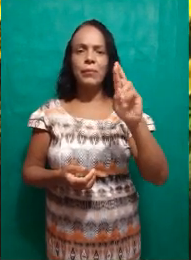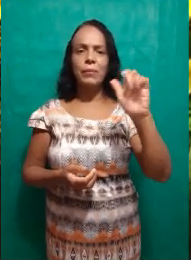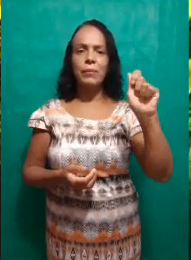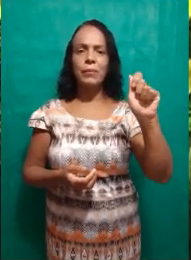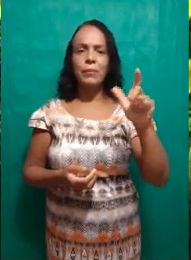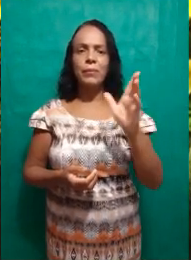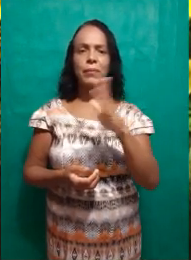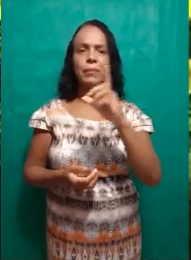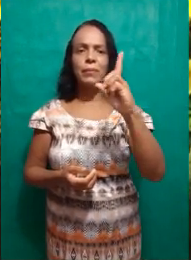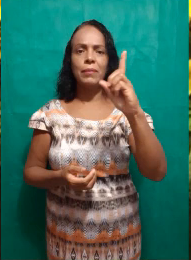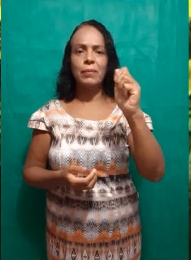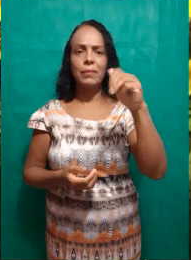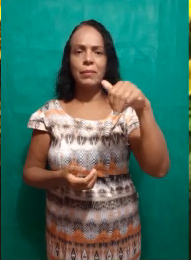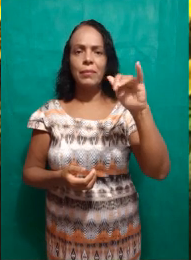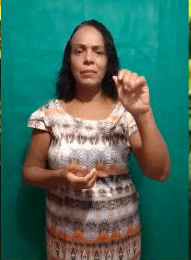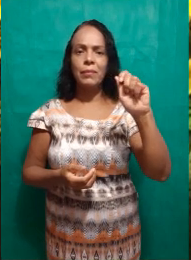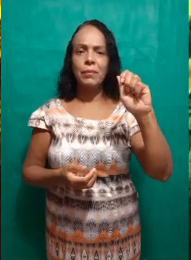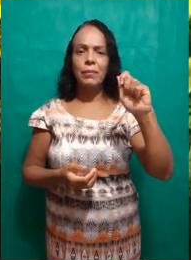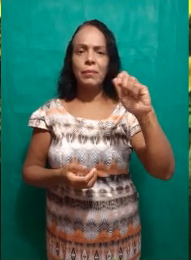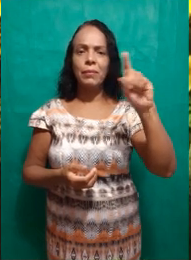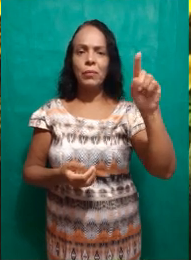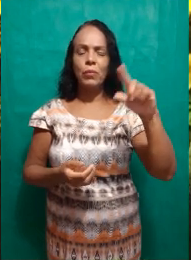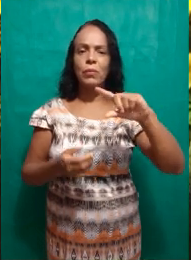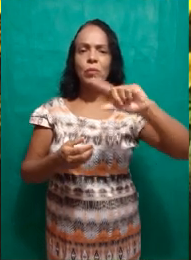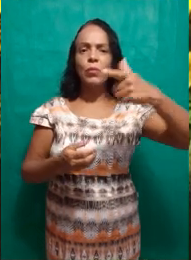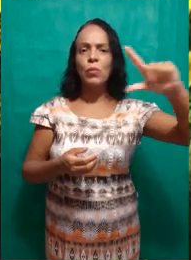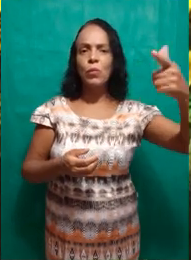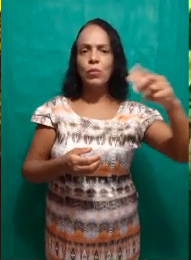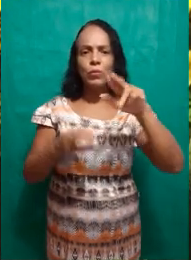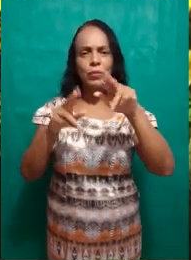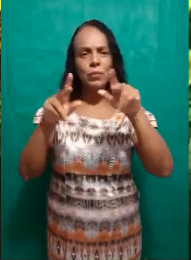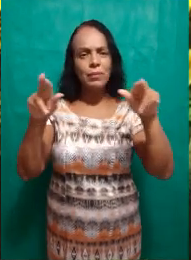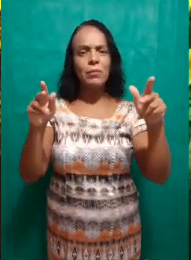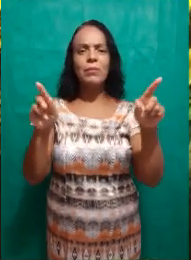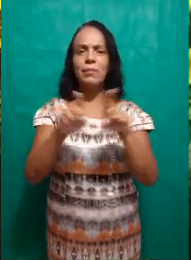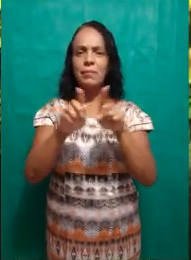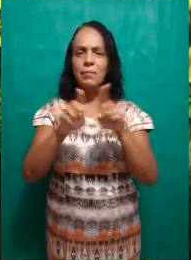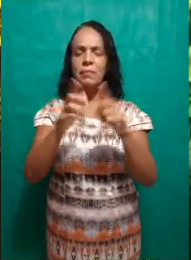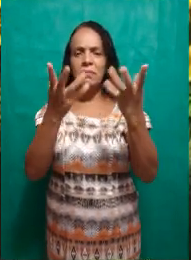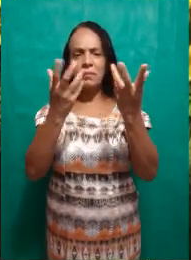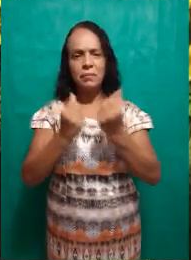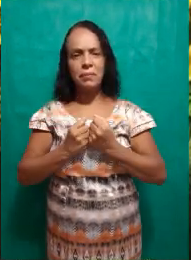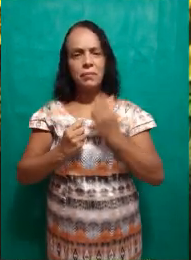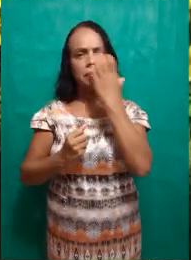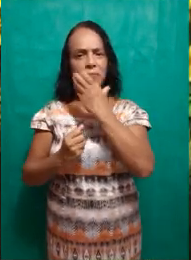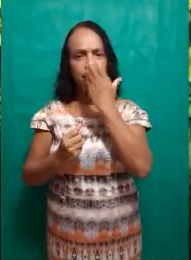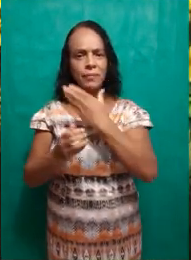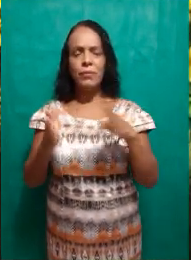oportunidade até os dias atuais. Daí, no ano de